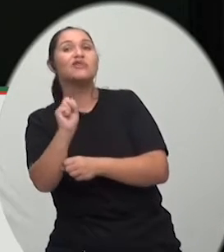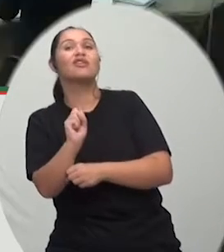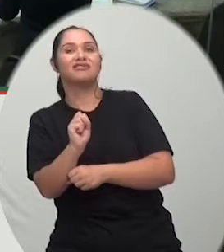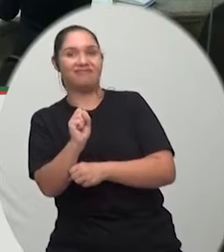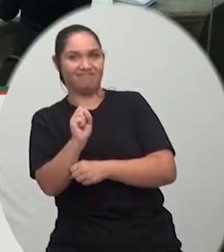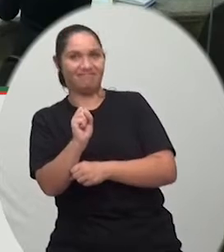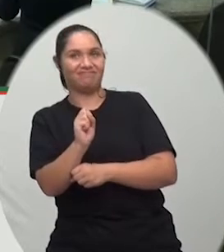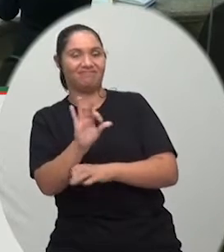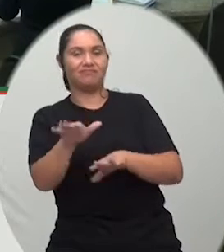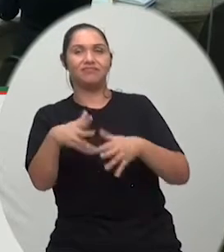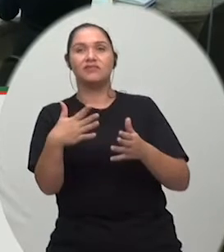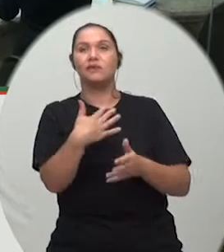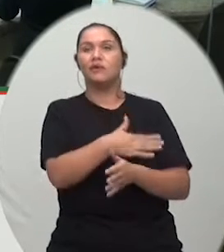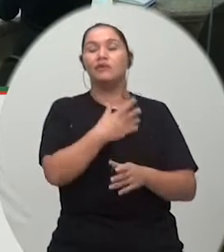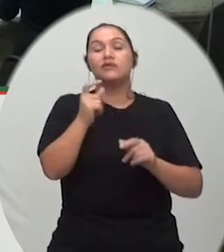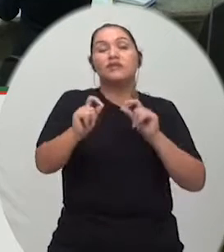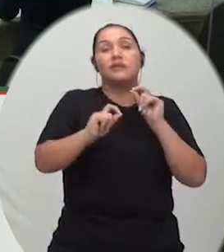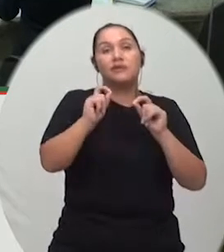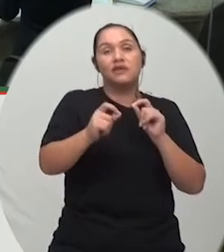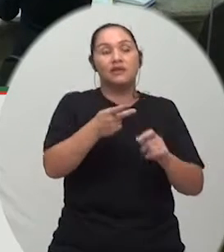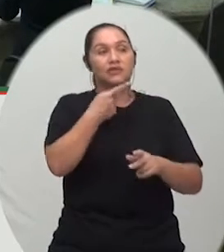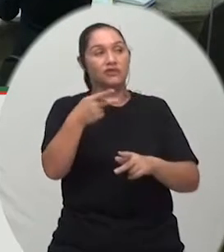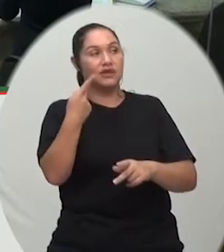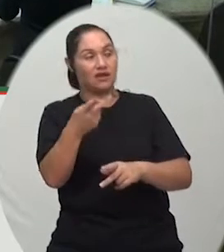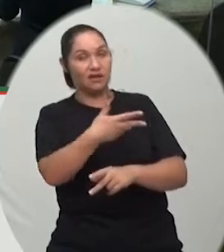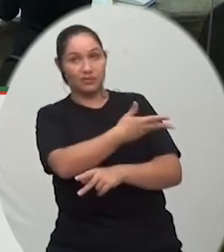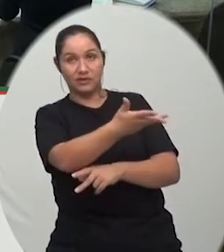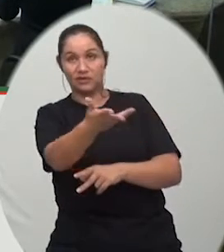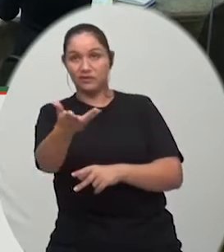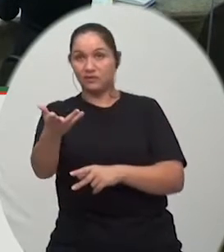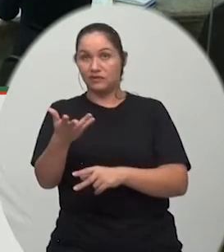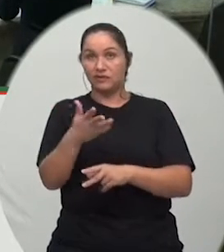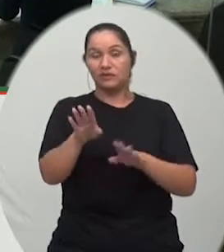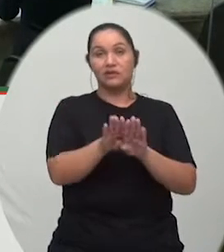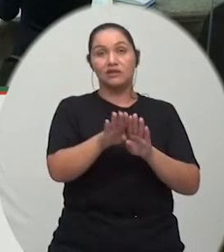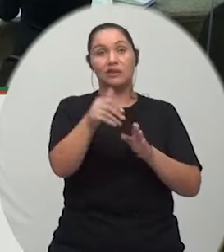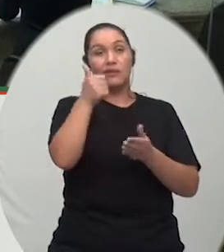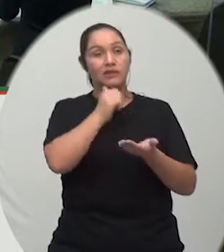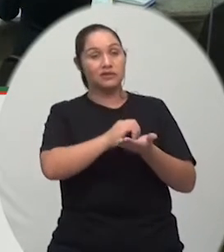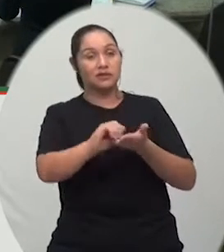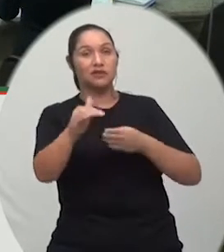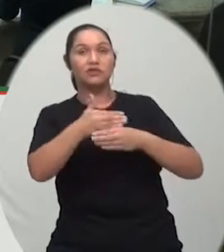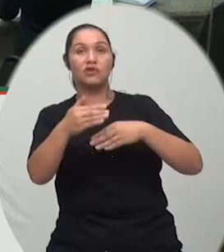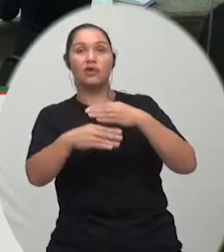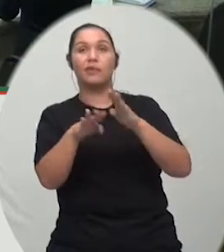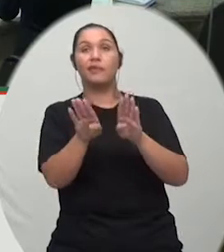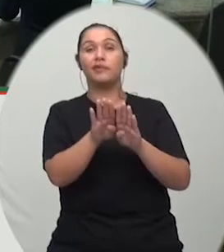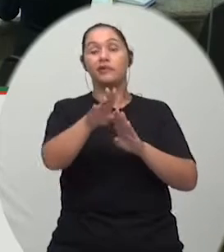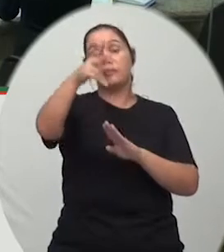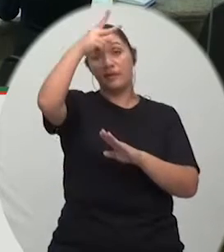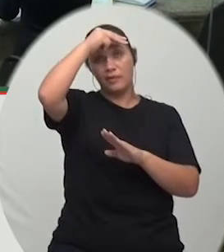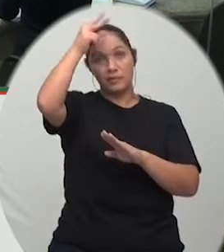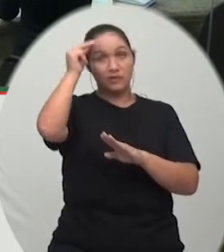Então, eu quero dizer aos senhores, à secretária de obras, ao prefeito